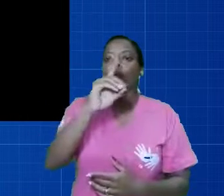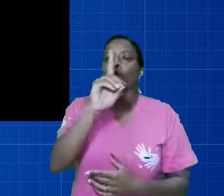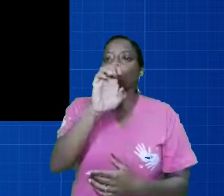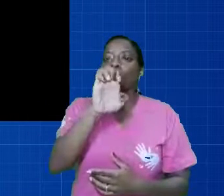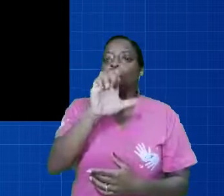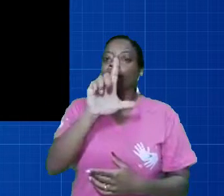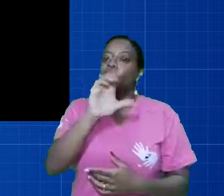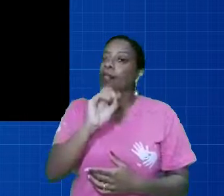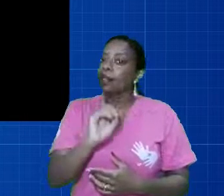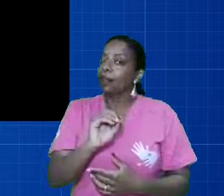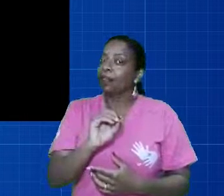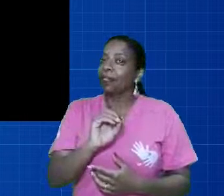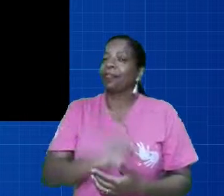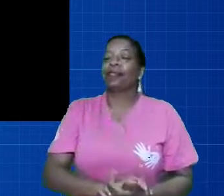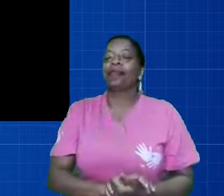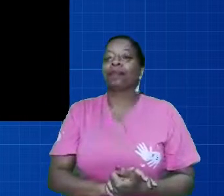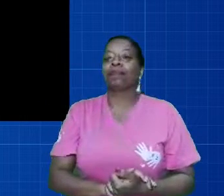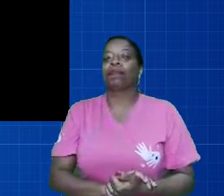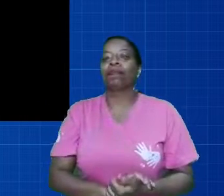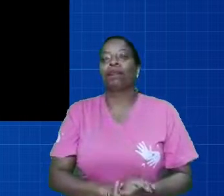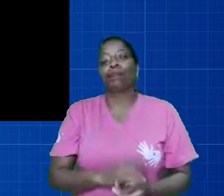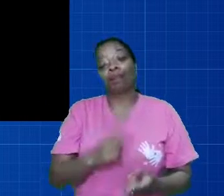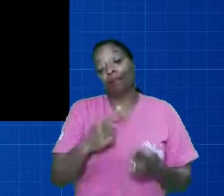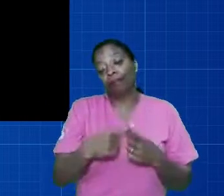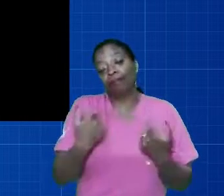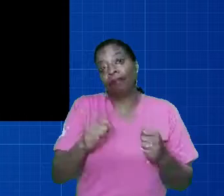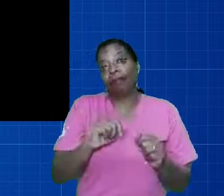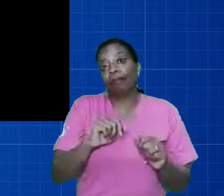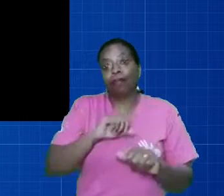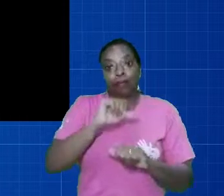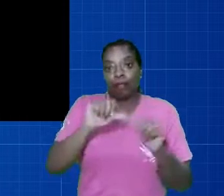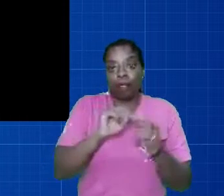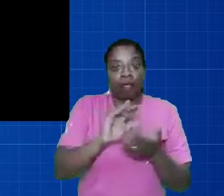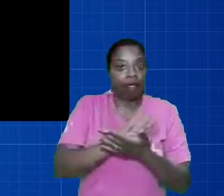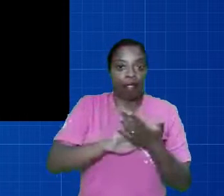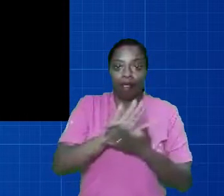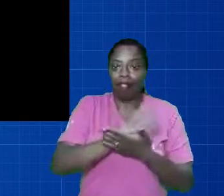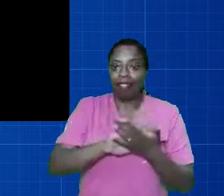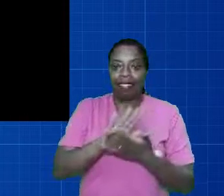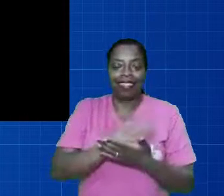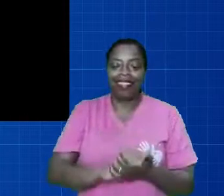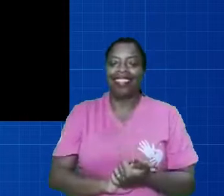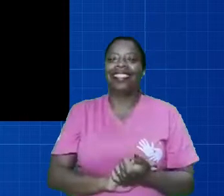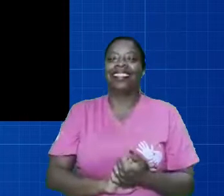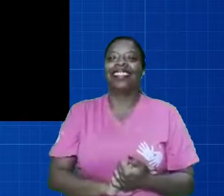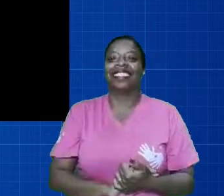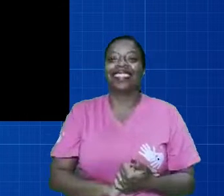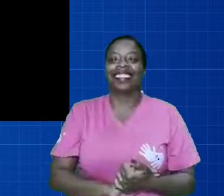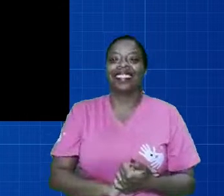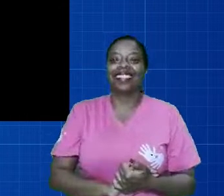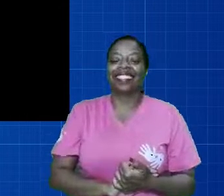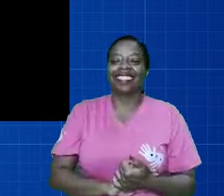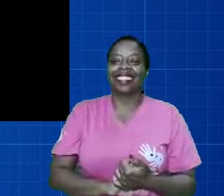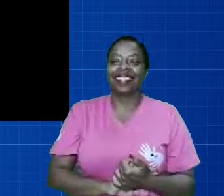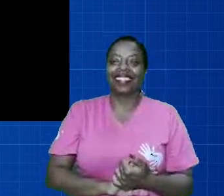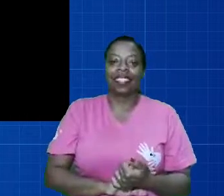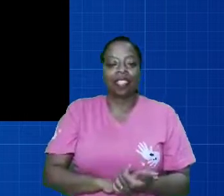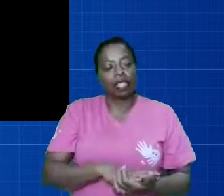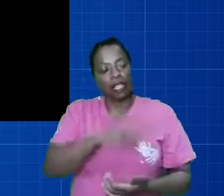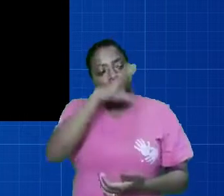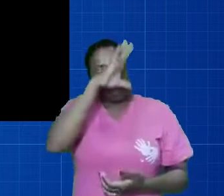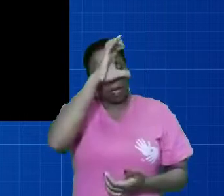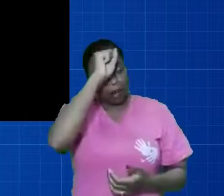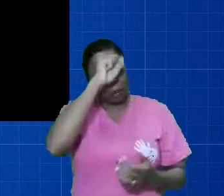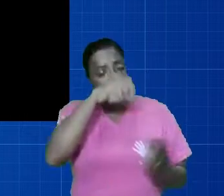vocês se atentem a essa questão. Então, aqui a cópia era pensada nesse sentido de aprender um modelo. Então,